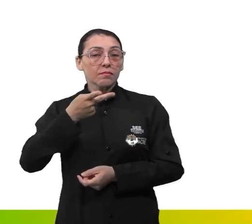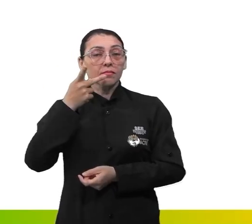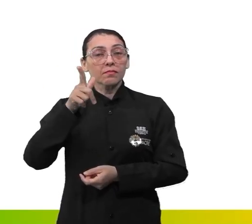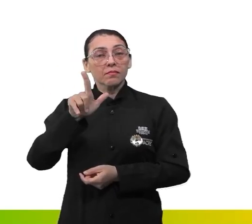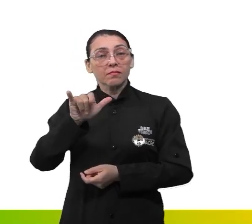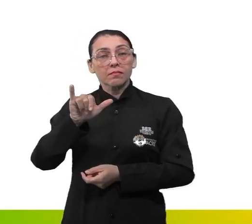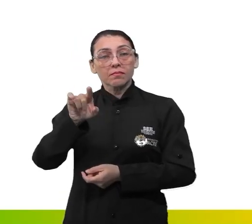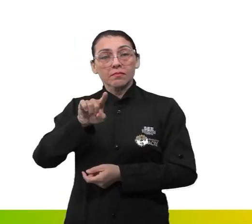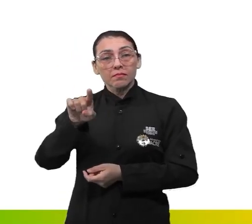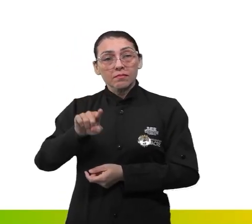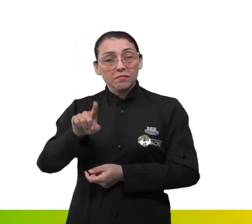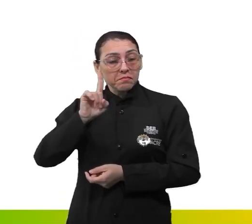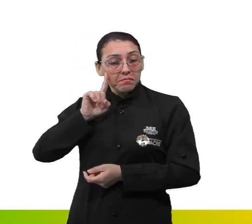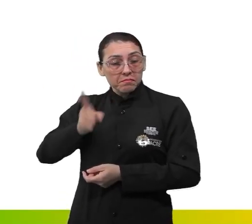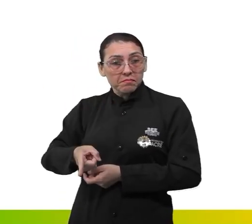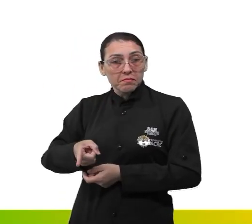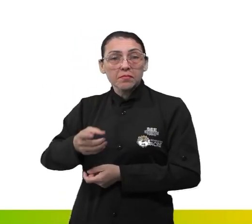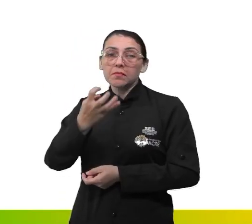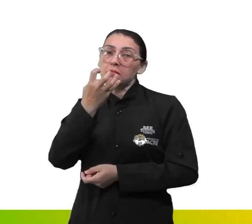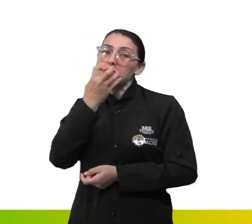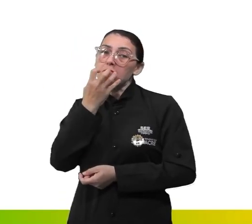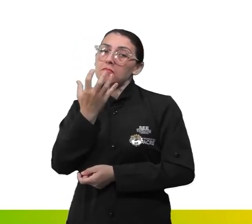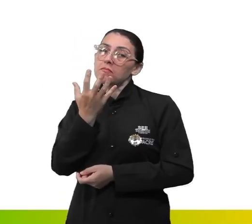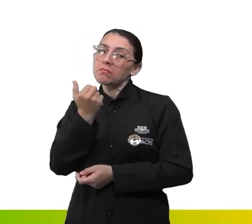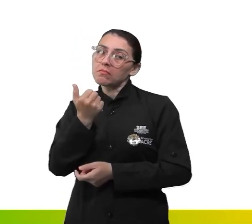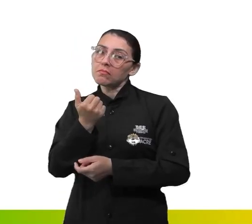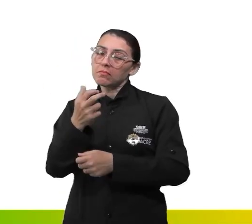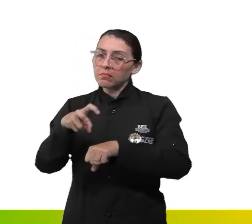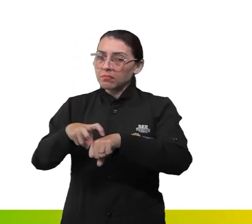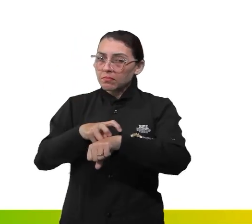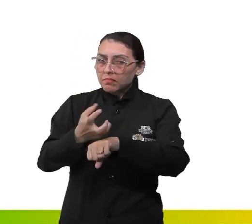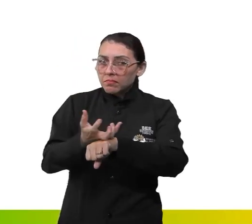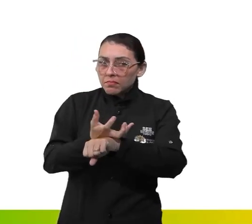Liz mandou Odd comer grama.